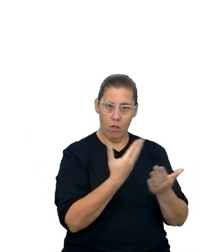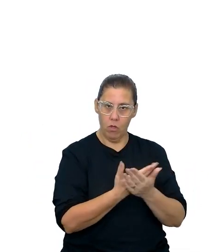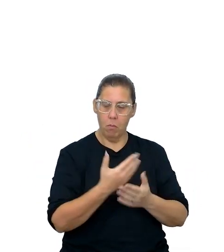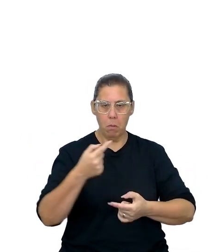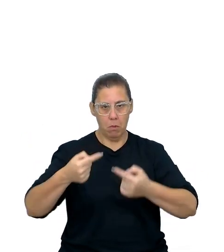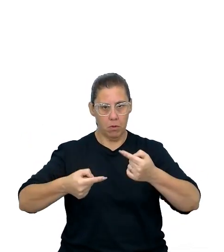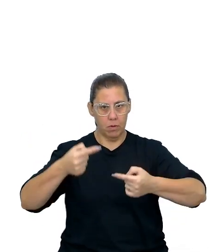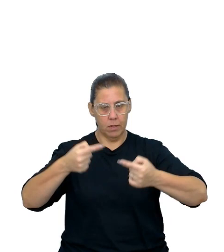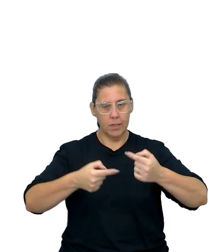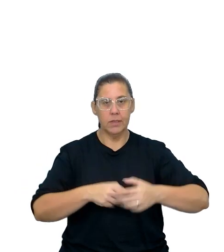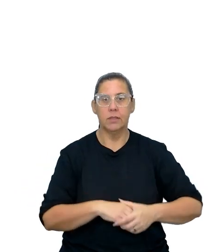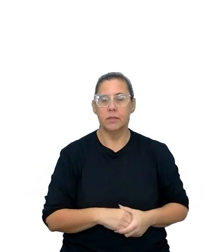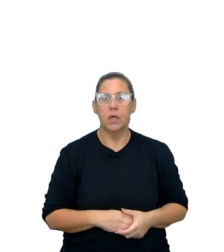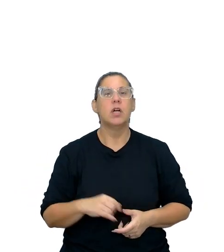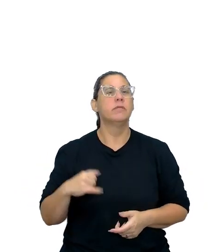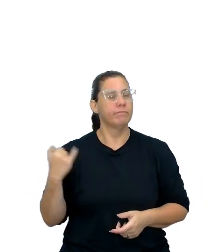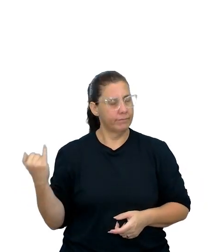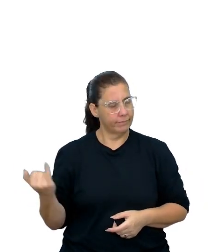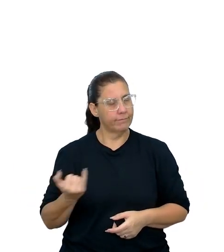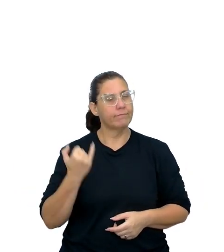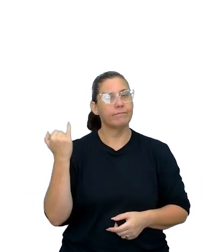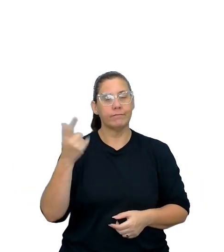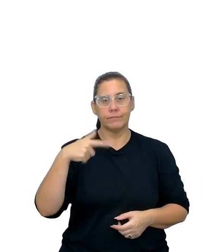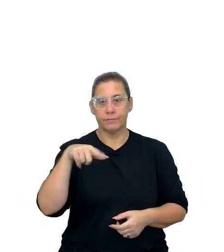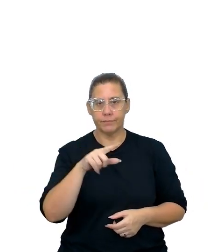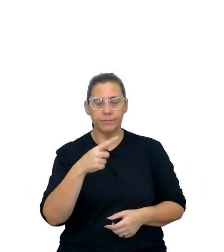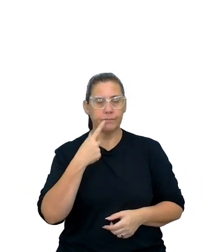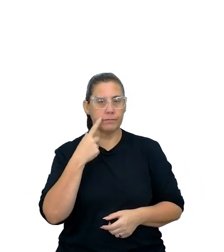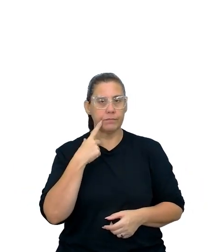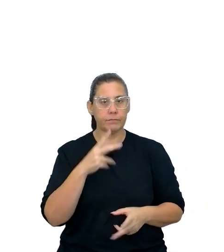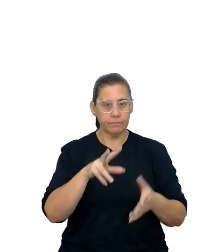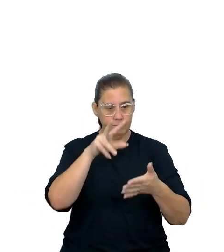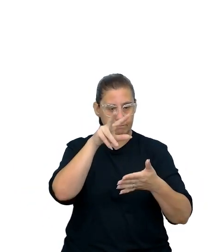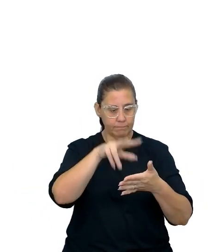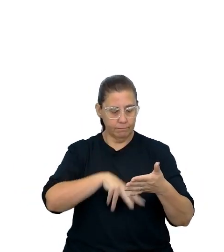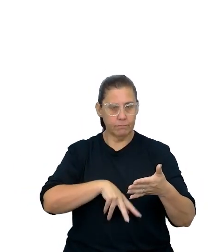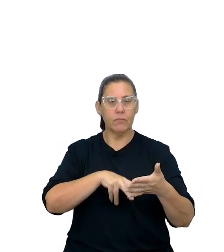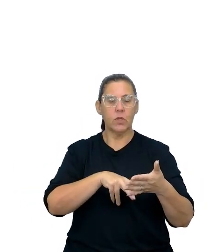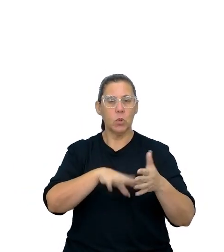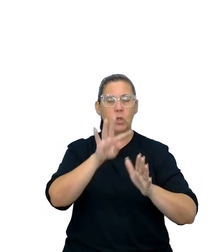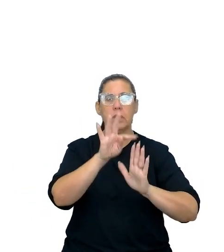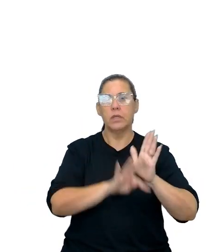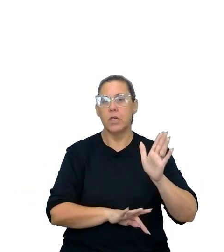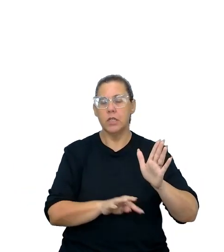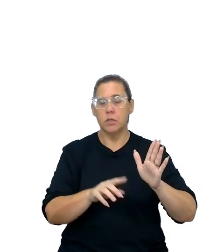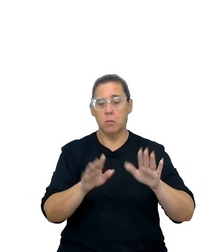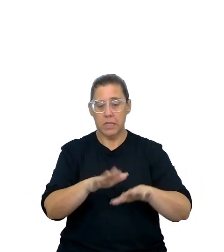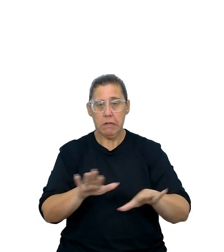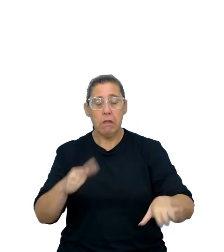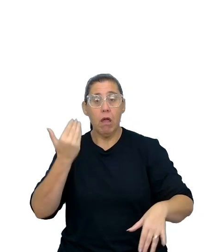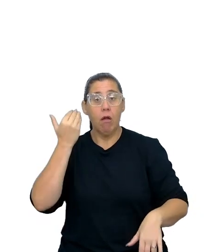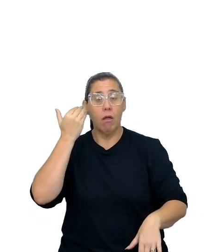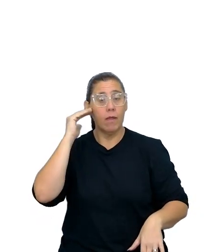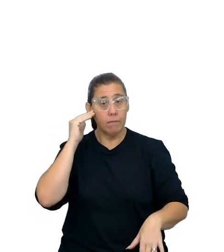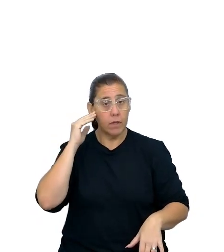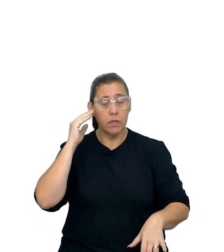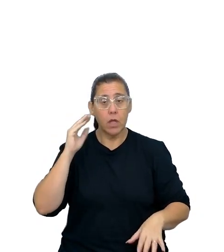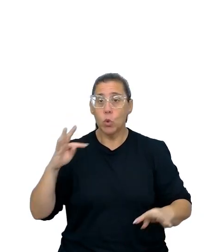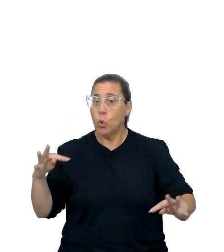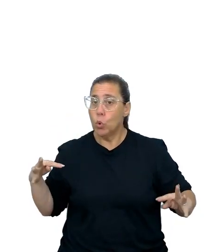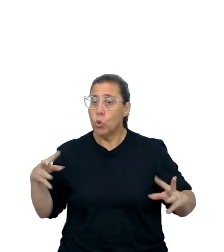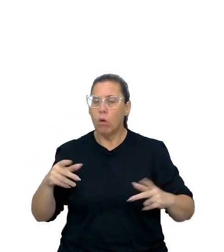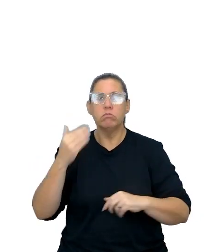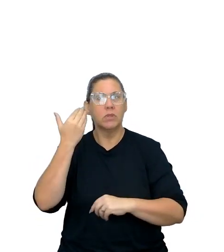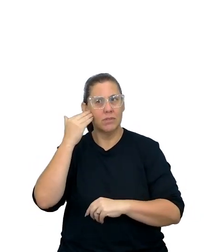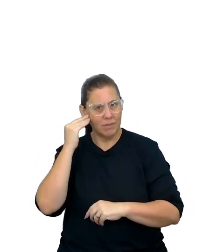mesmo. É importante, gente, nós fazermos a leitura desses textos, né, para que eles entendam, né, que todos